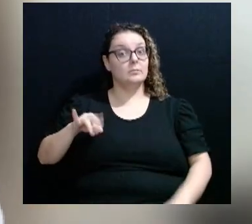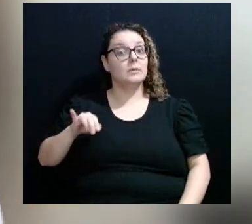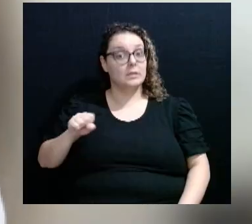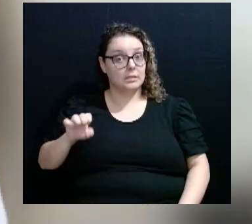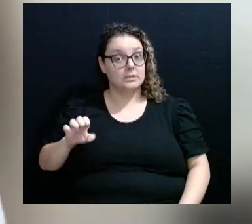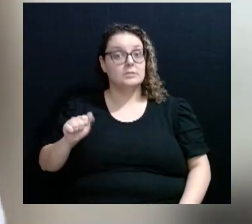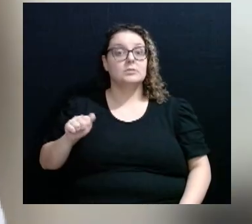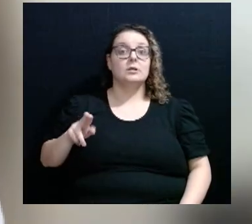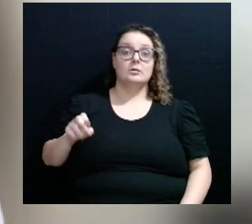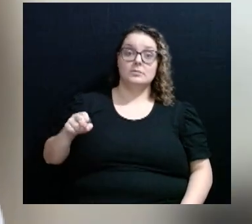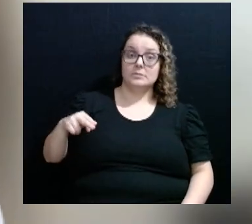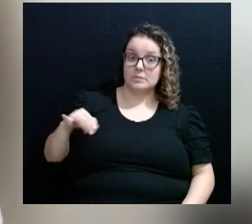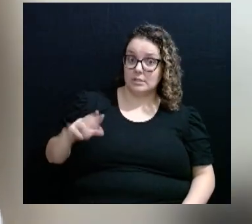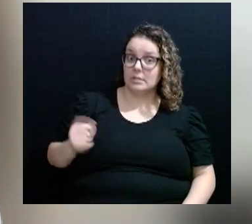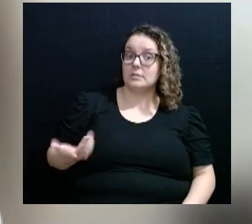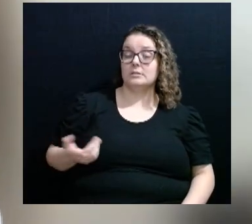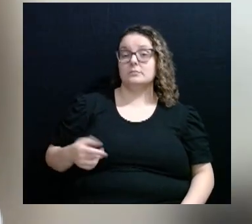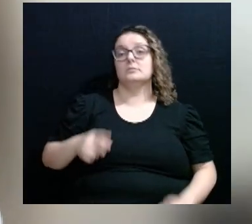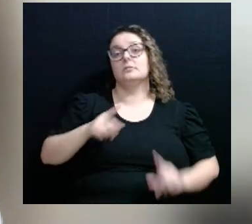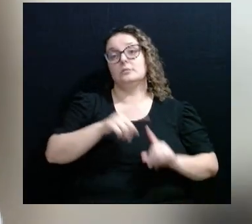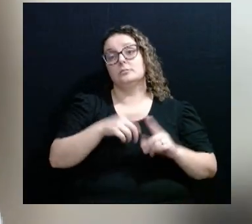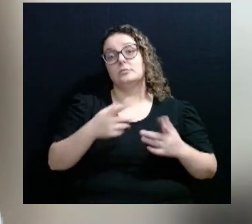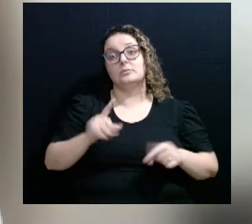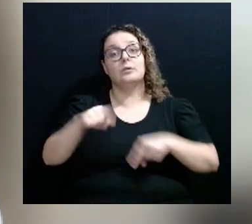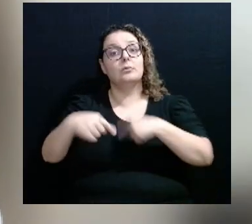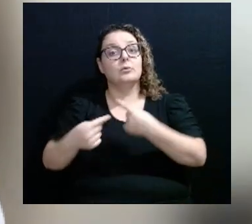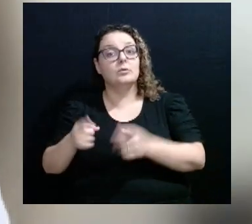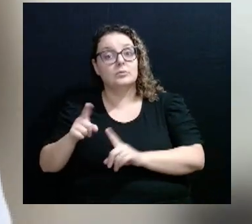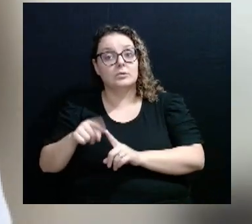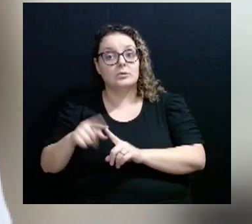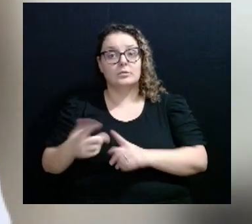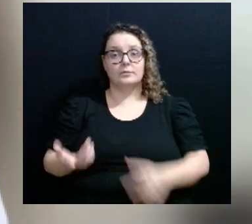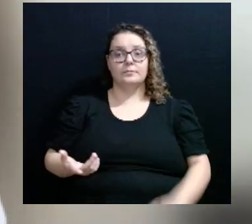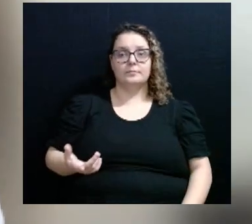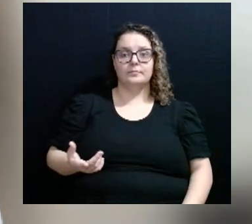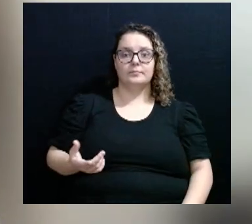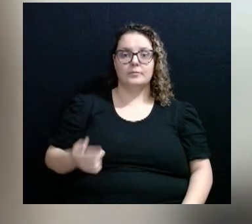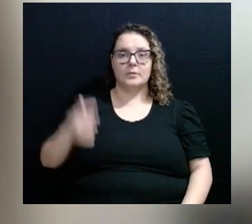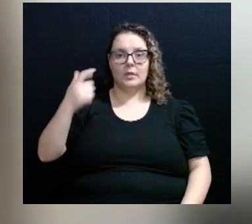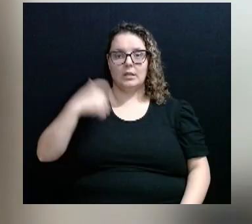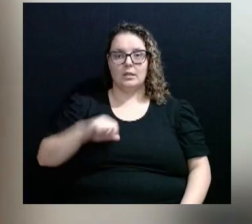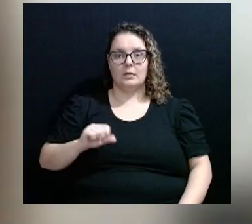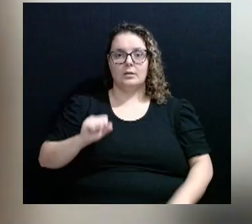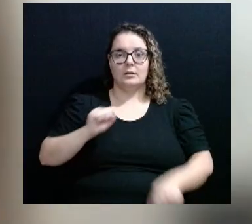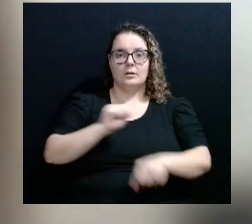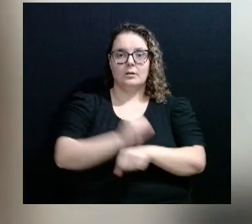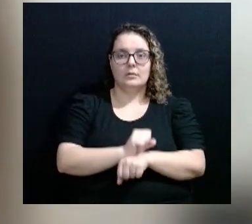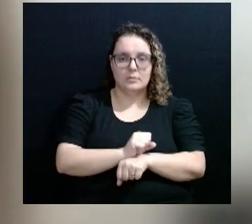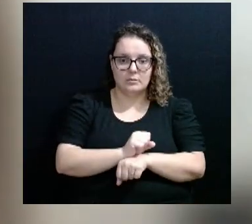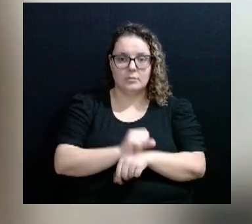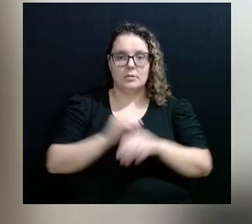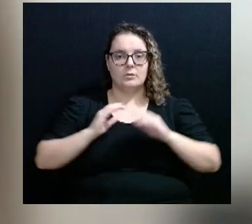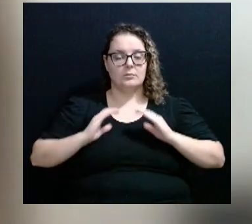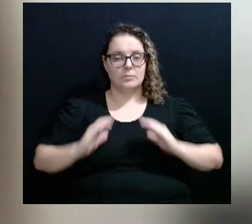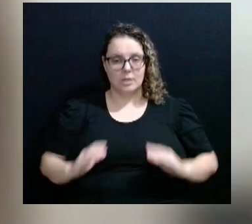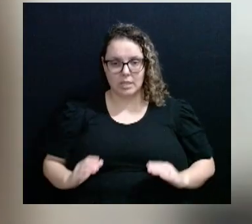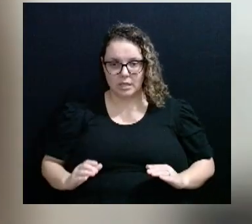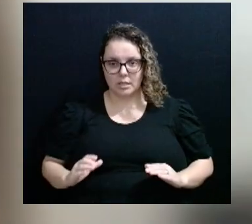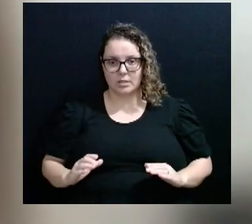é uma crise de ausência, né? Então, esse é um tipo. Tem outro tipo que a pessoa para, tem uma